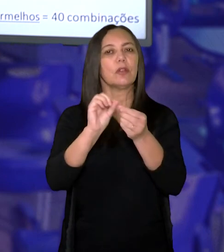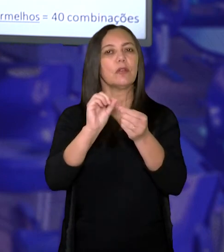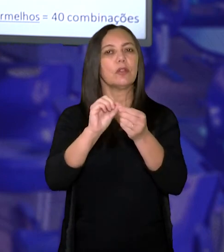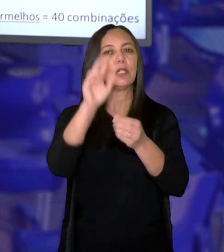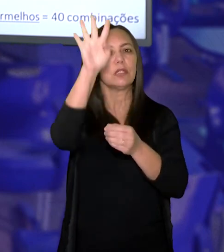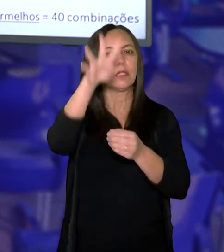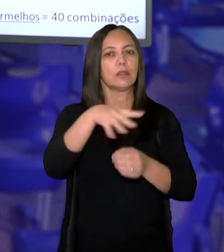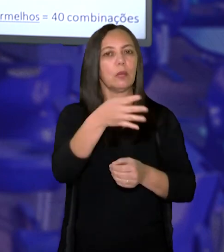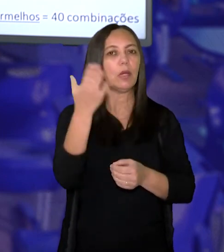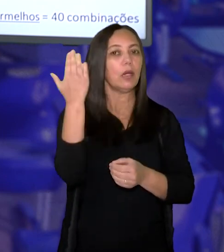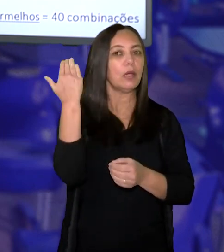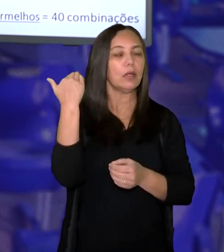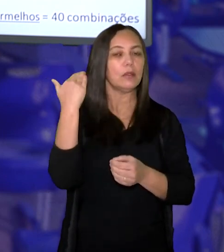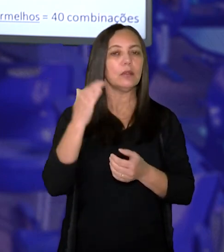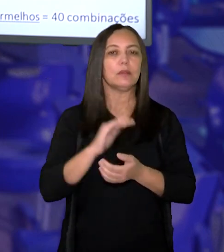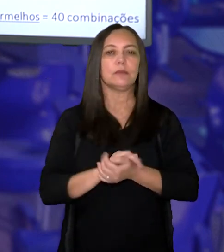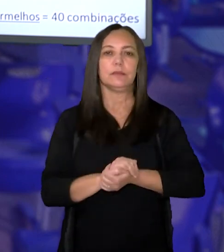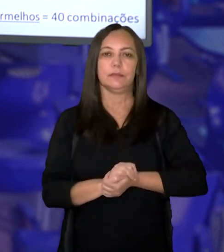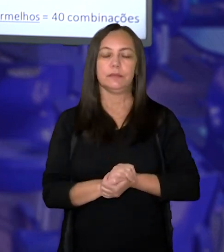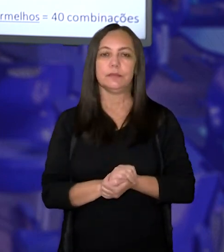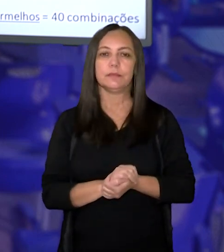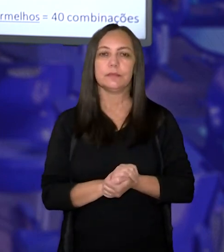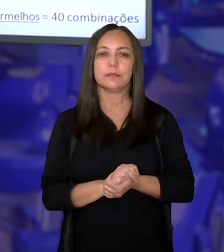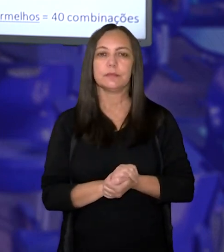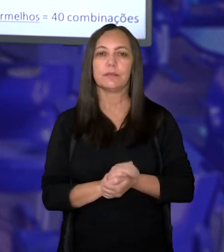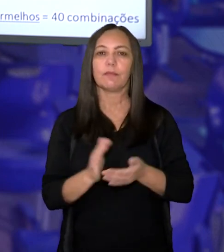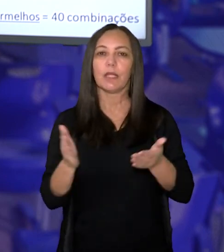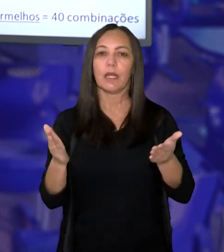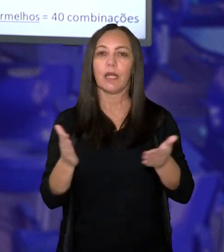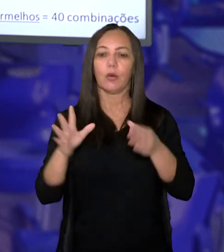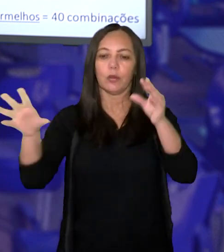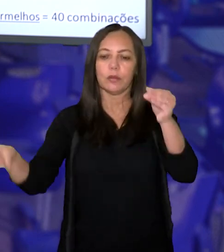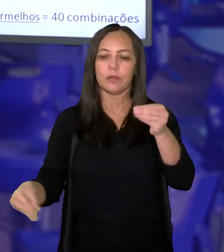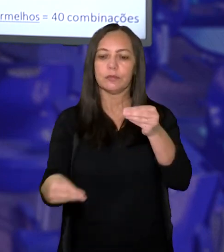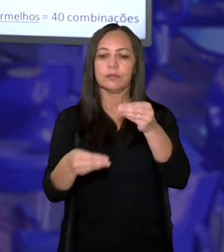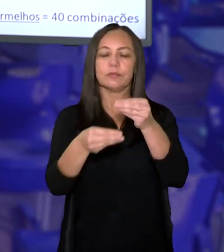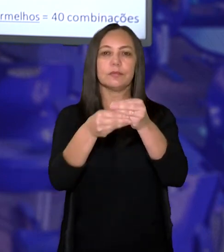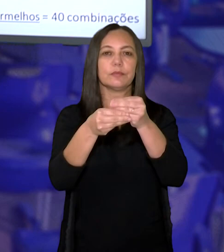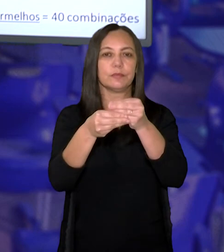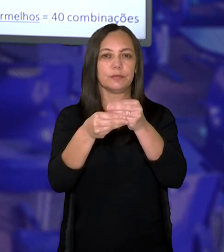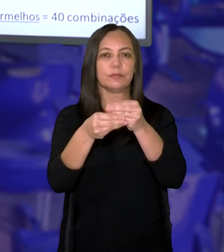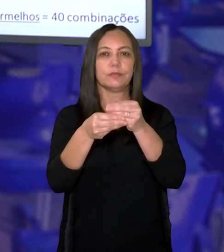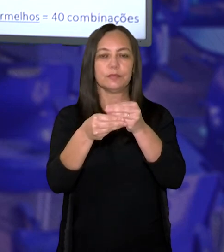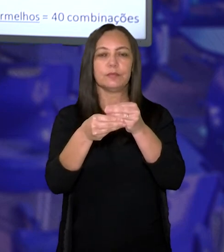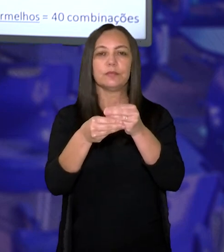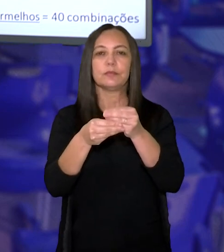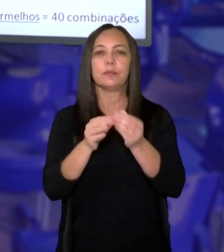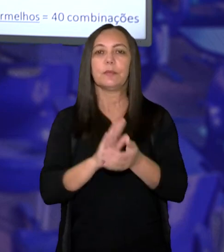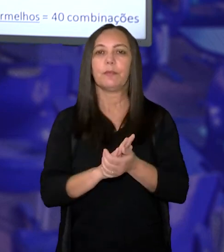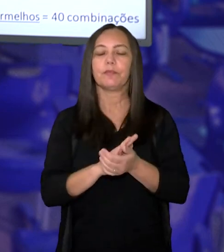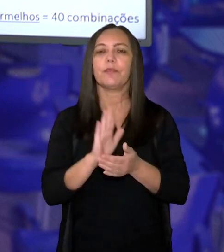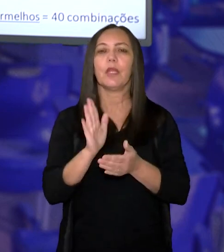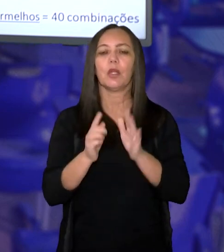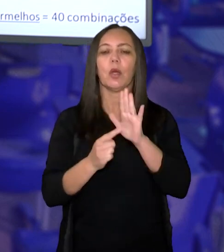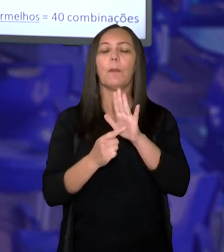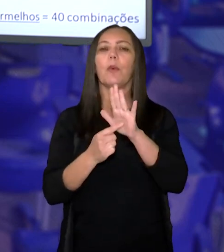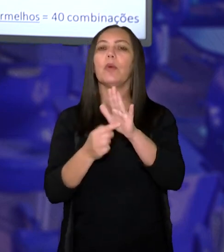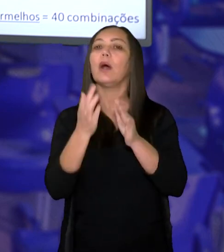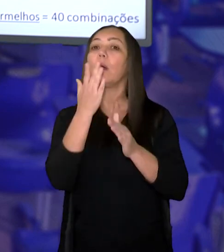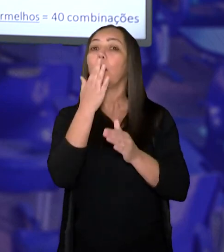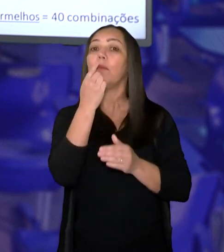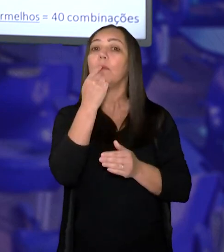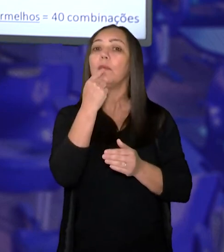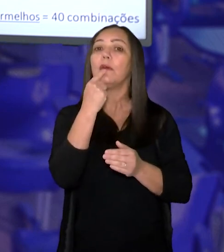na tabela anterior. Agora nós vamos adicionar. Ó, eu coloquei em destaque